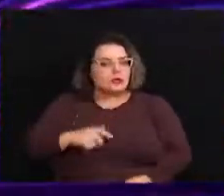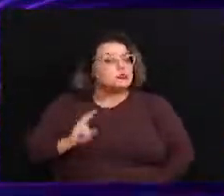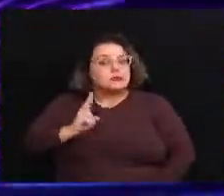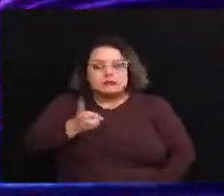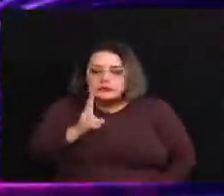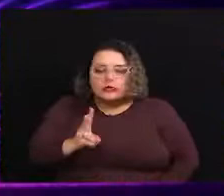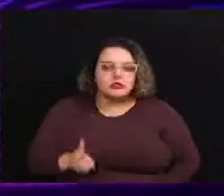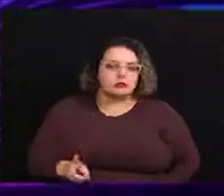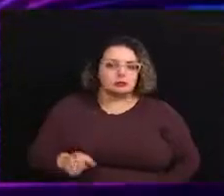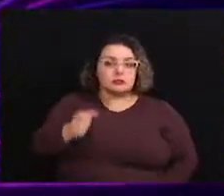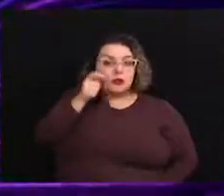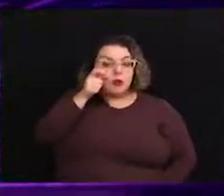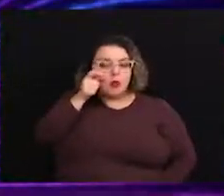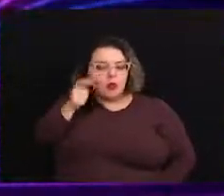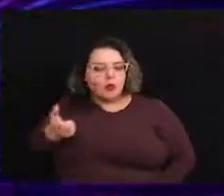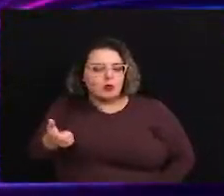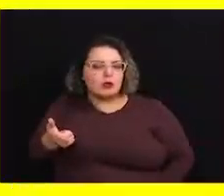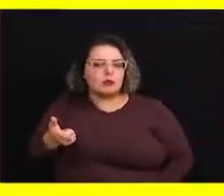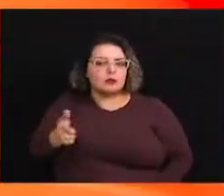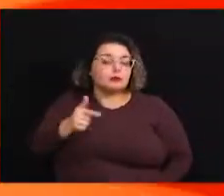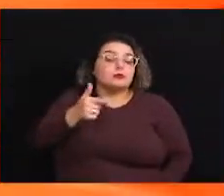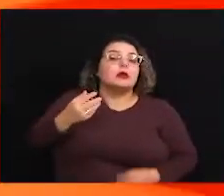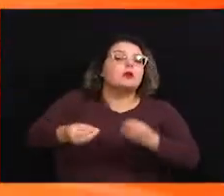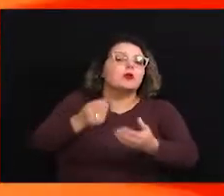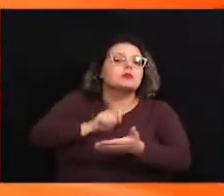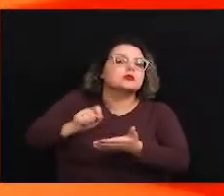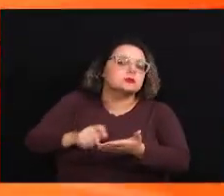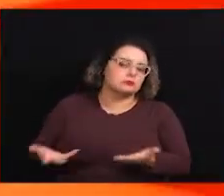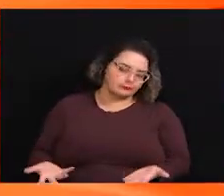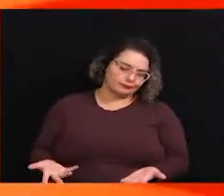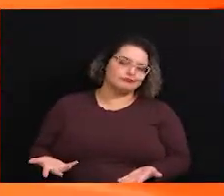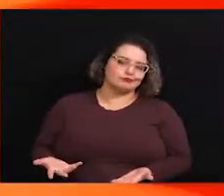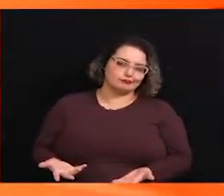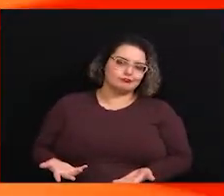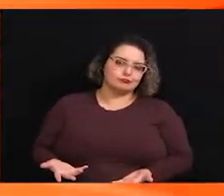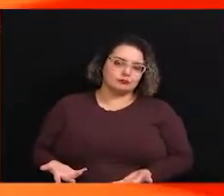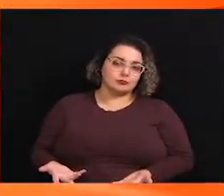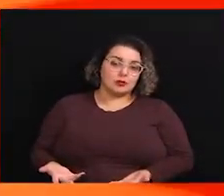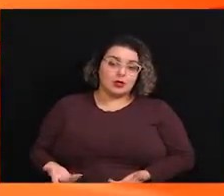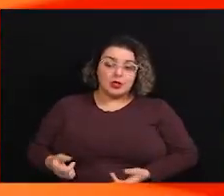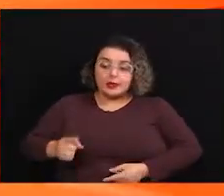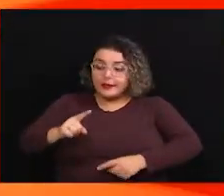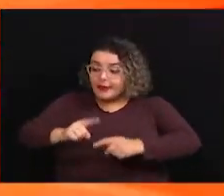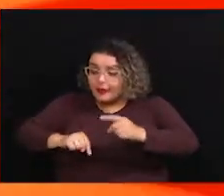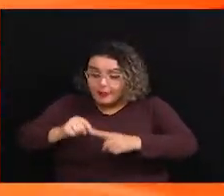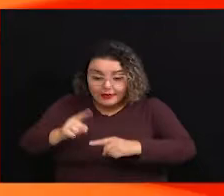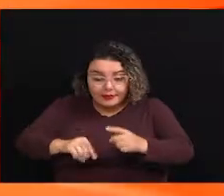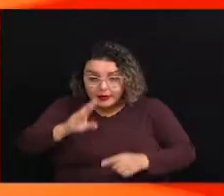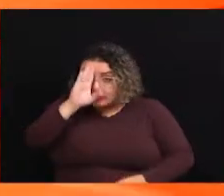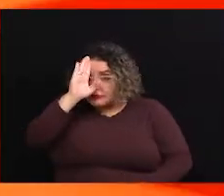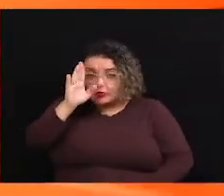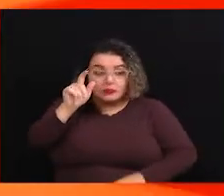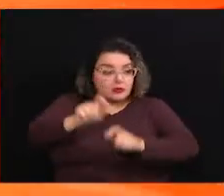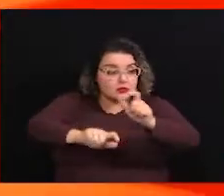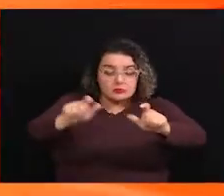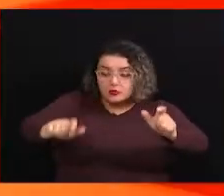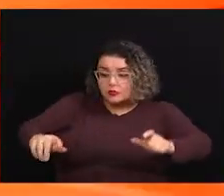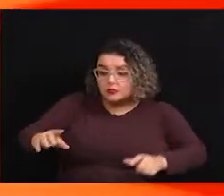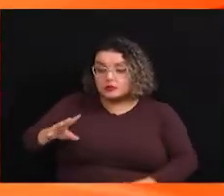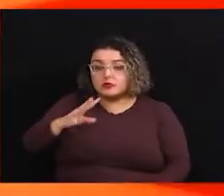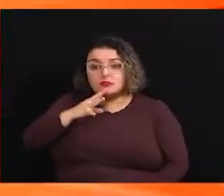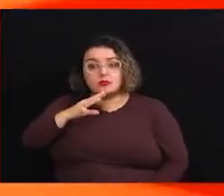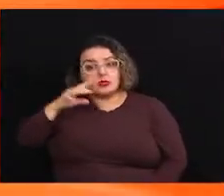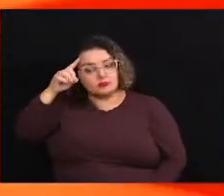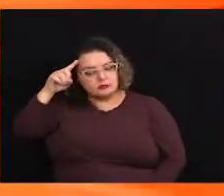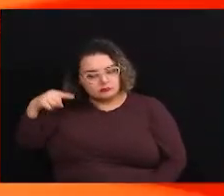escrever. Não tem como escrever. E a minha matéria-prima são as pessoas, são o cotidiano, as pessoas que eu conheço todo